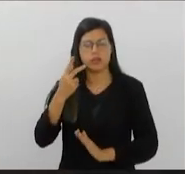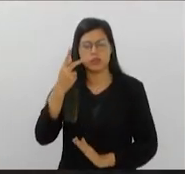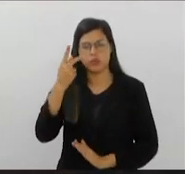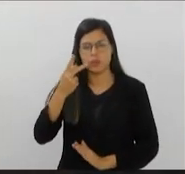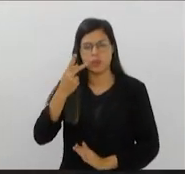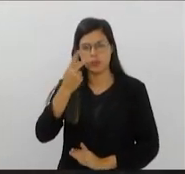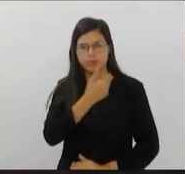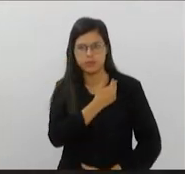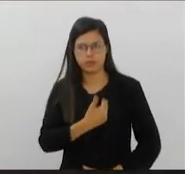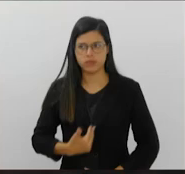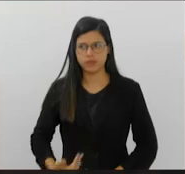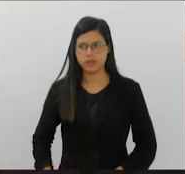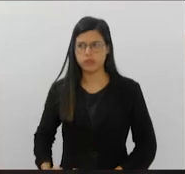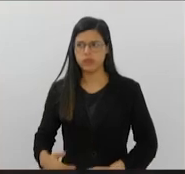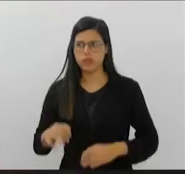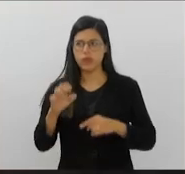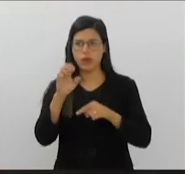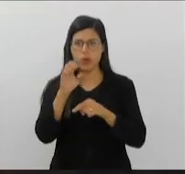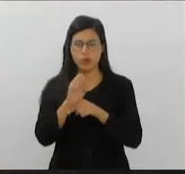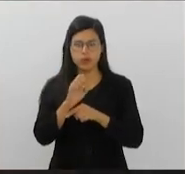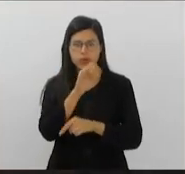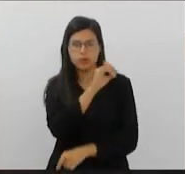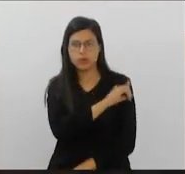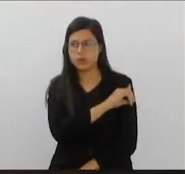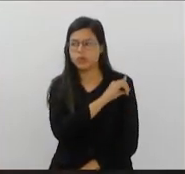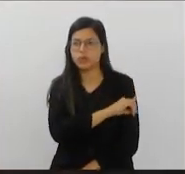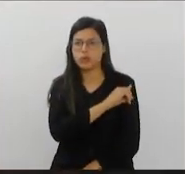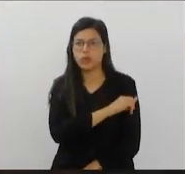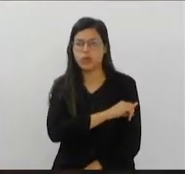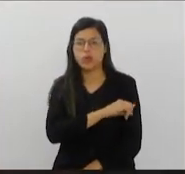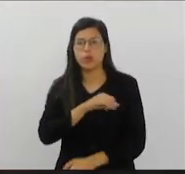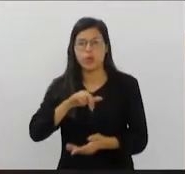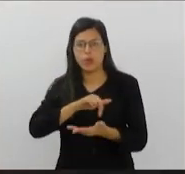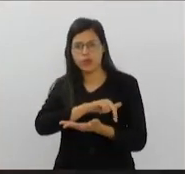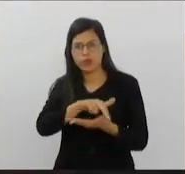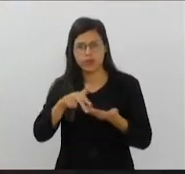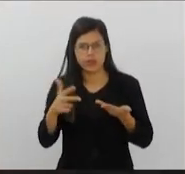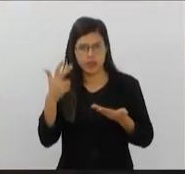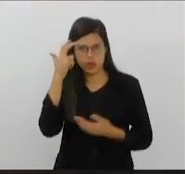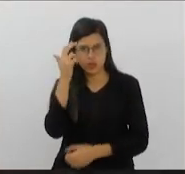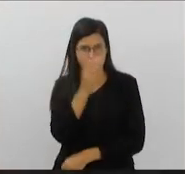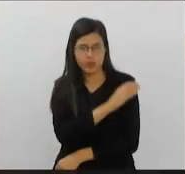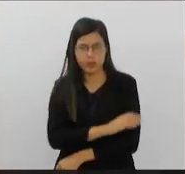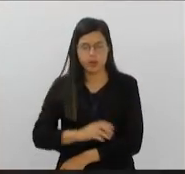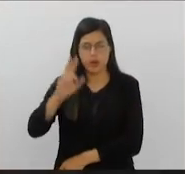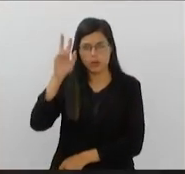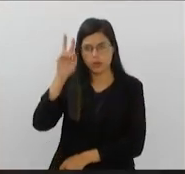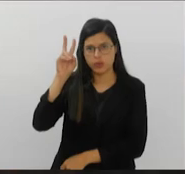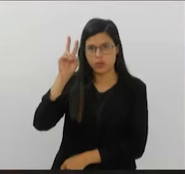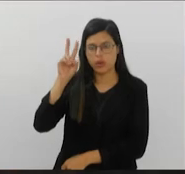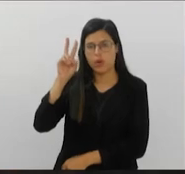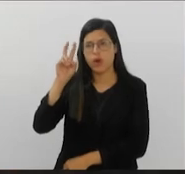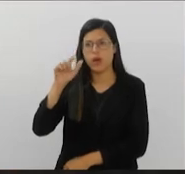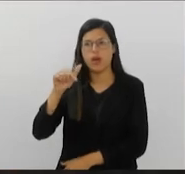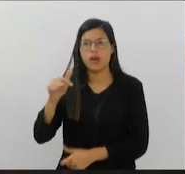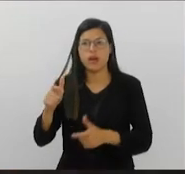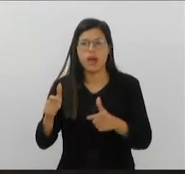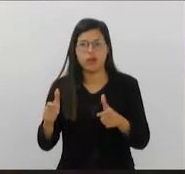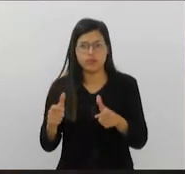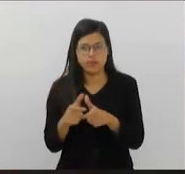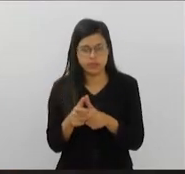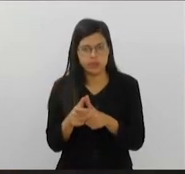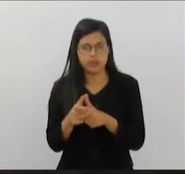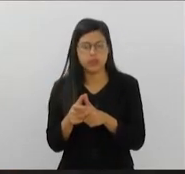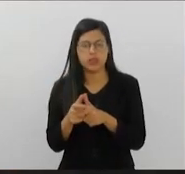O Estado do Rio de Janeiro, com sua rica diversidade cultural e histórica, é um microcosmo dos desafios